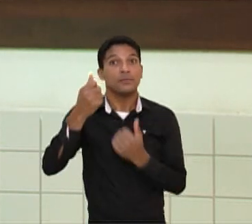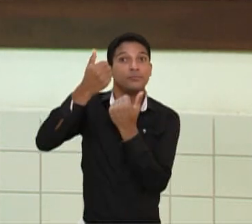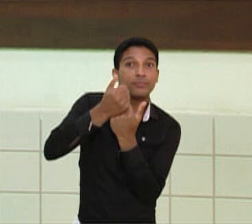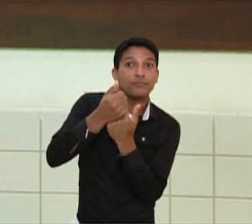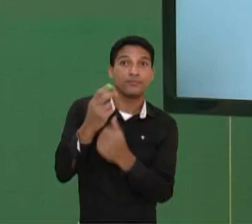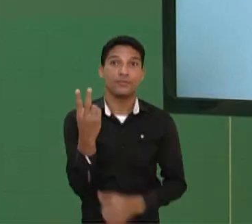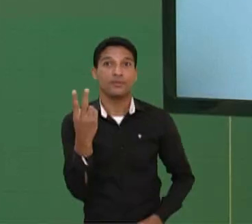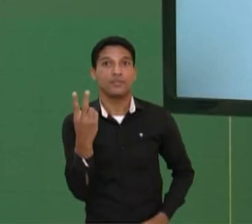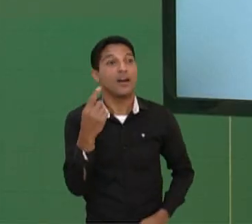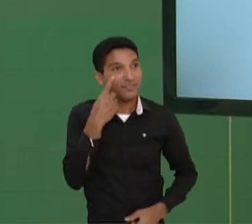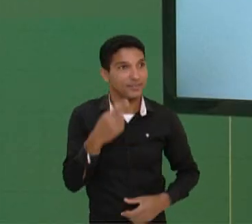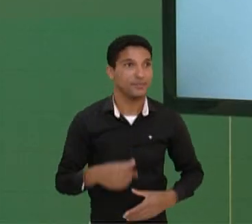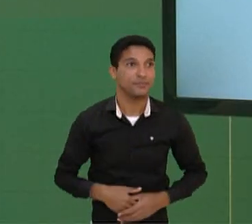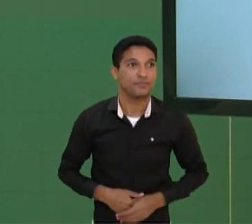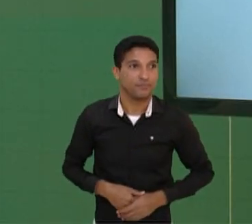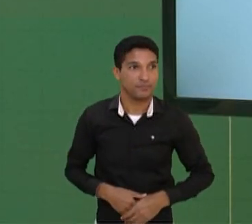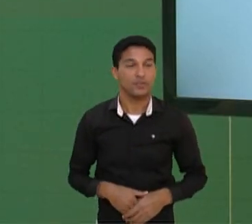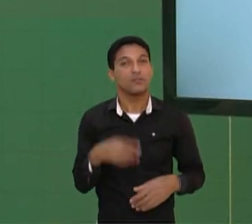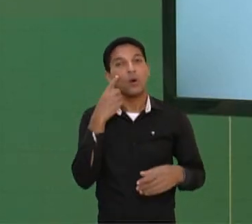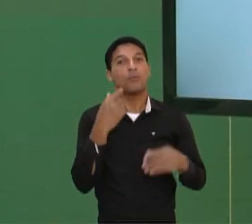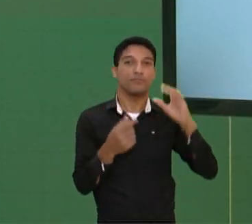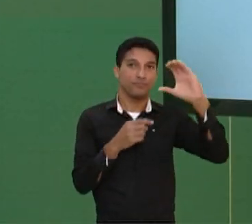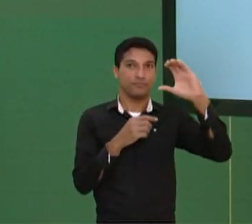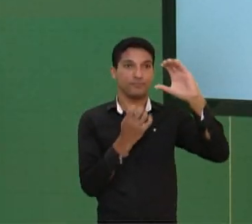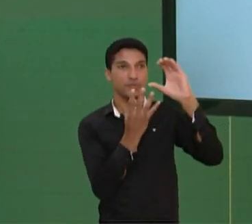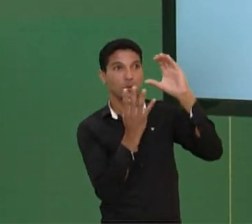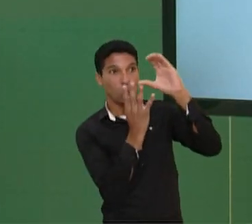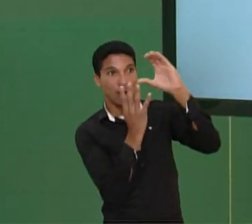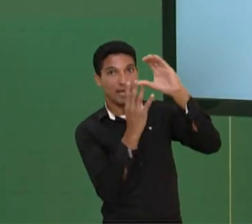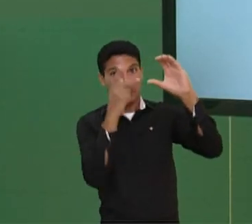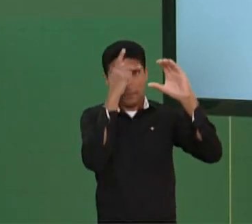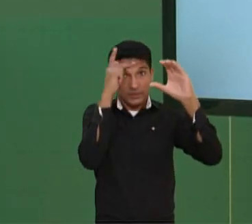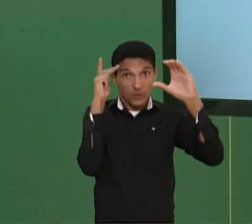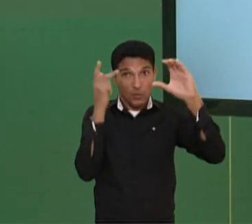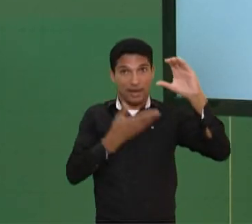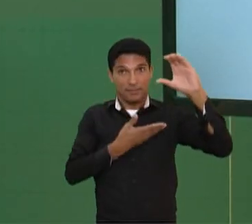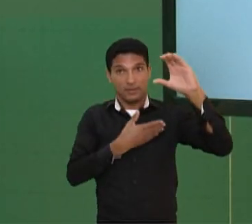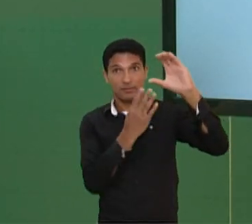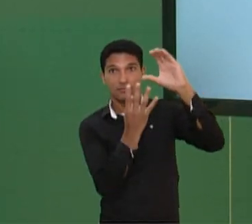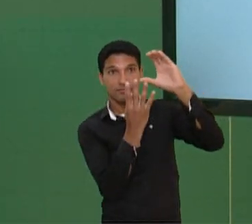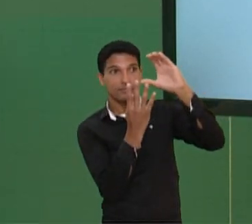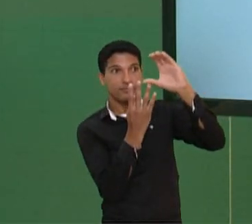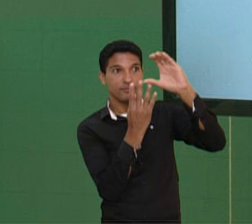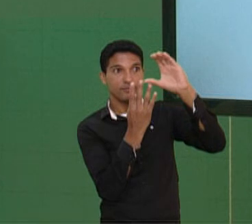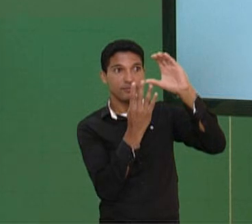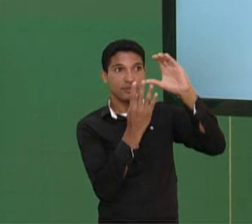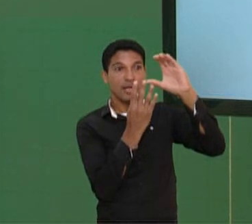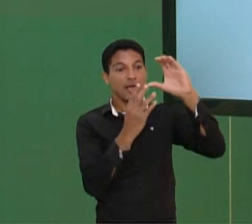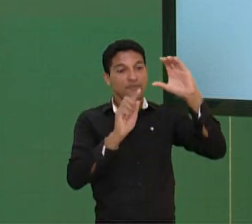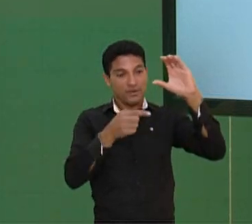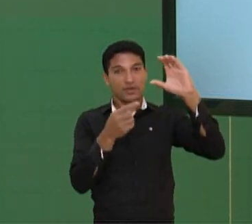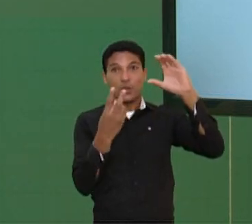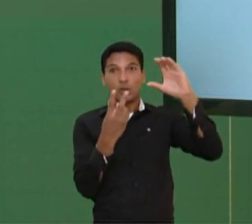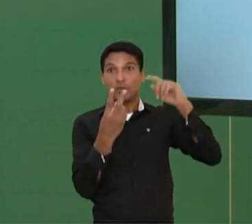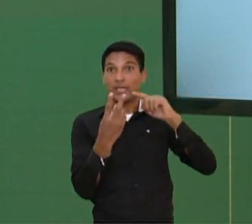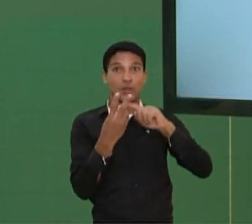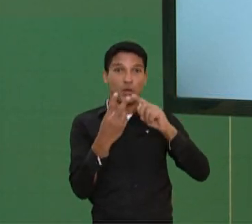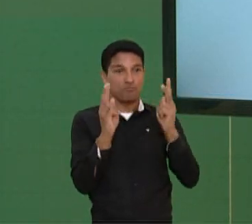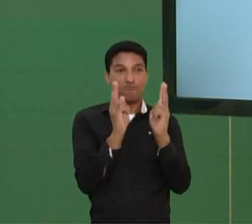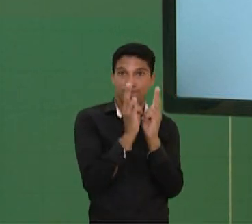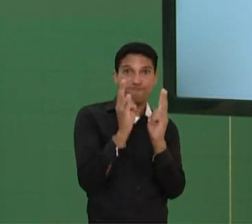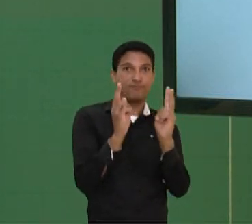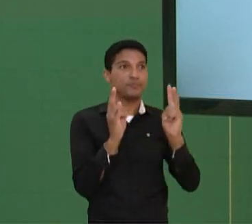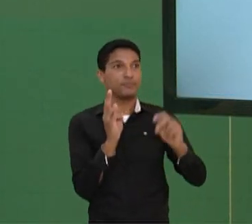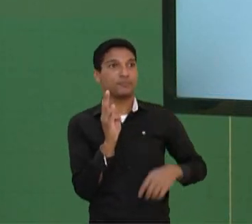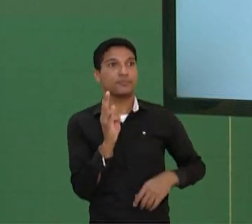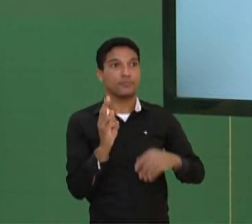4 pessoas de 2 em 2 vai ser 4 fatorial, o P vale 2, então